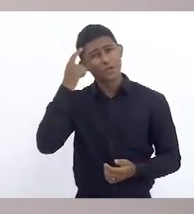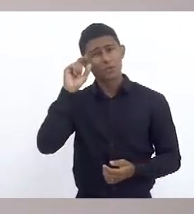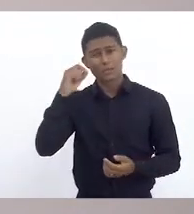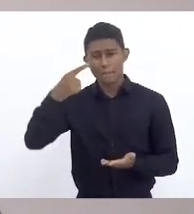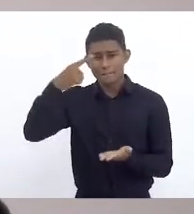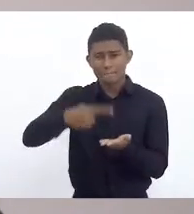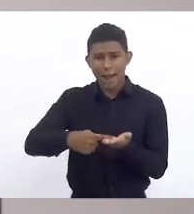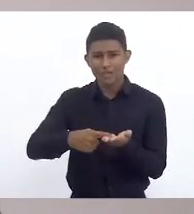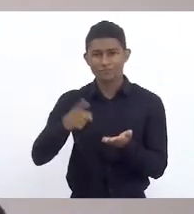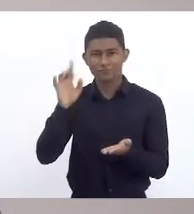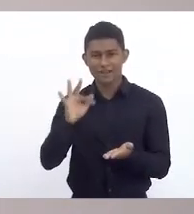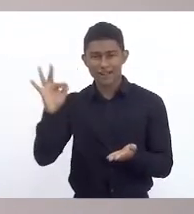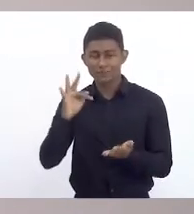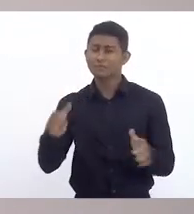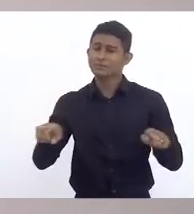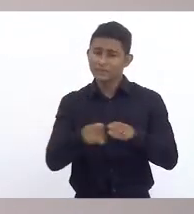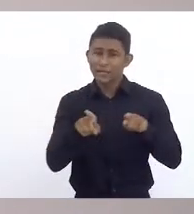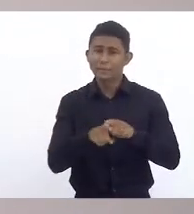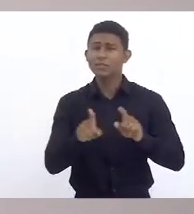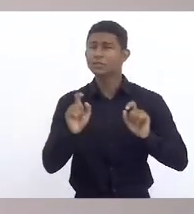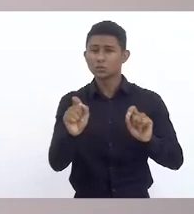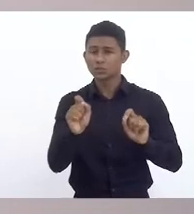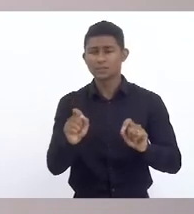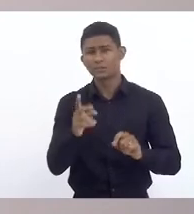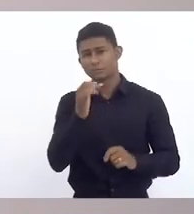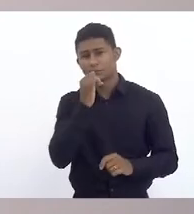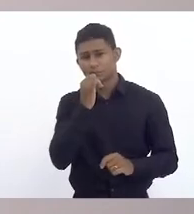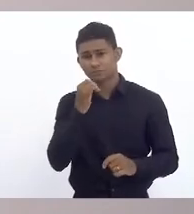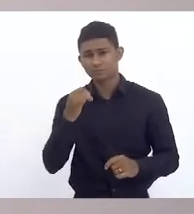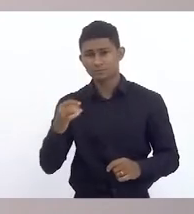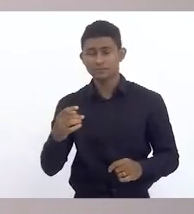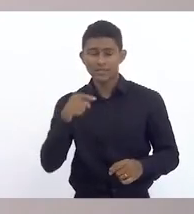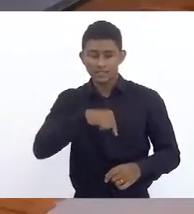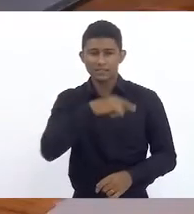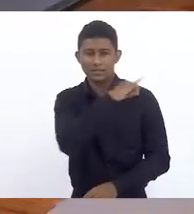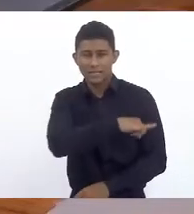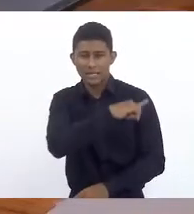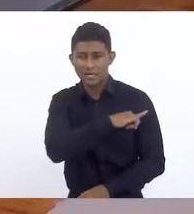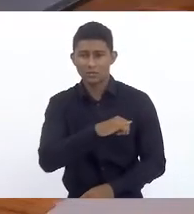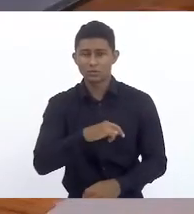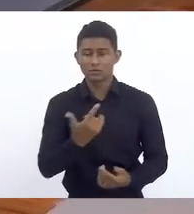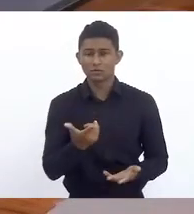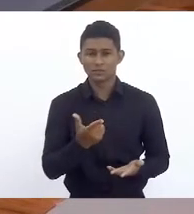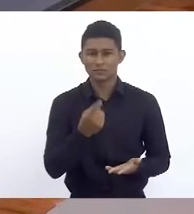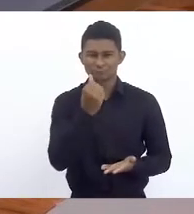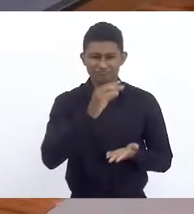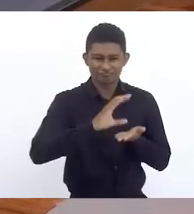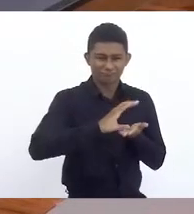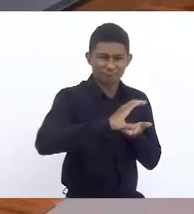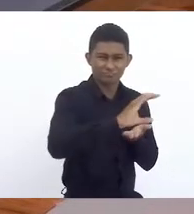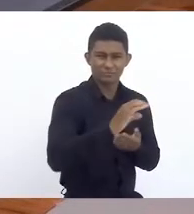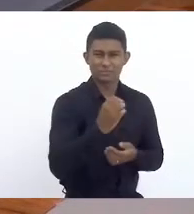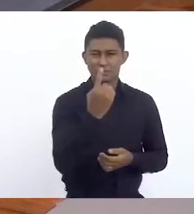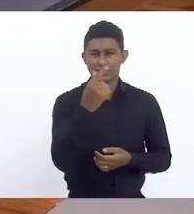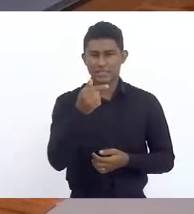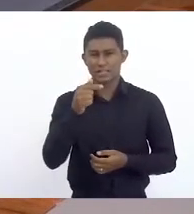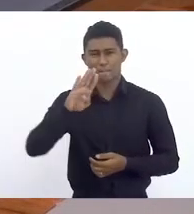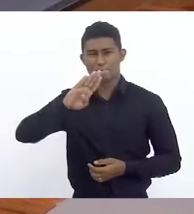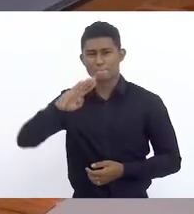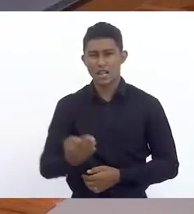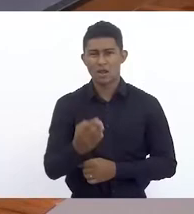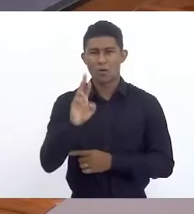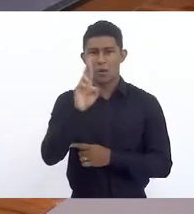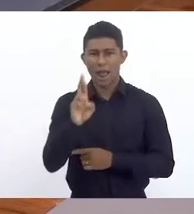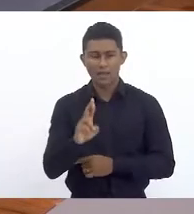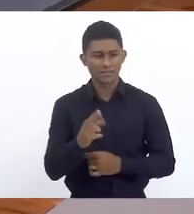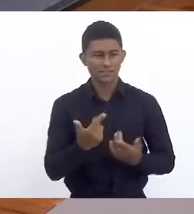Federativo também se dá, deputado Luiz Paulo, quando o Rio de Janeiro investe 17 bilhões de reais em